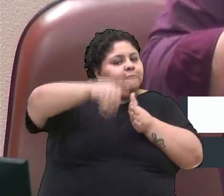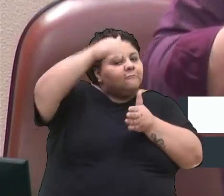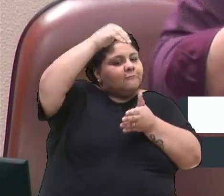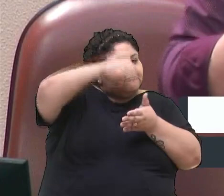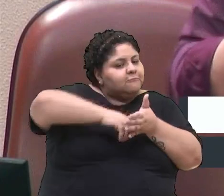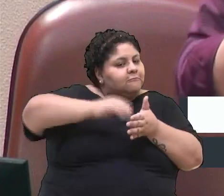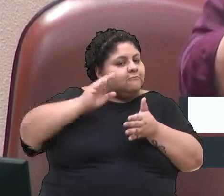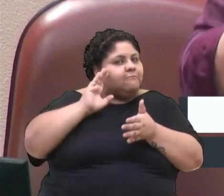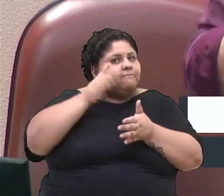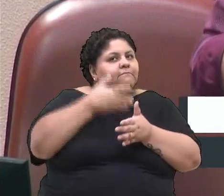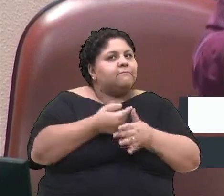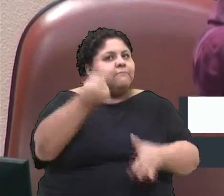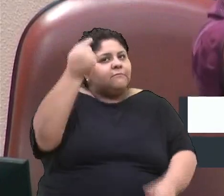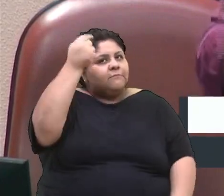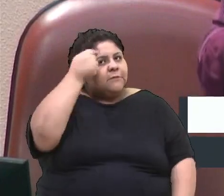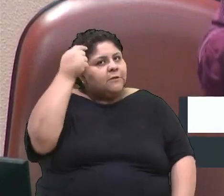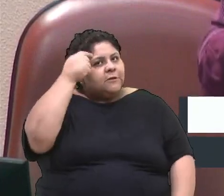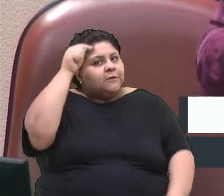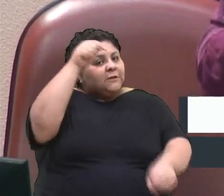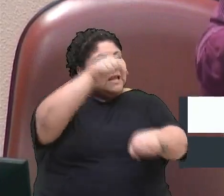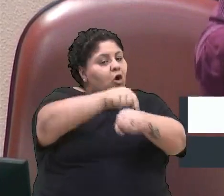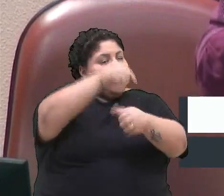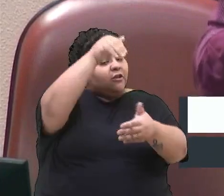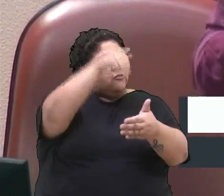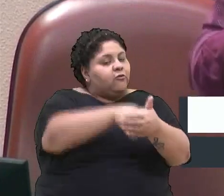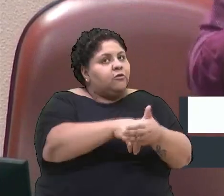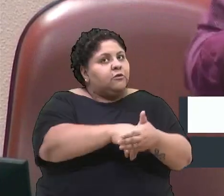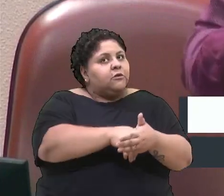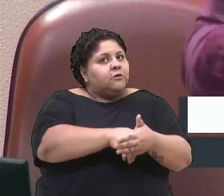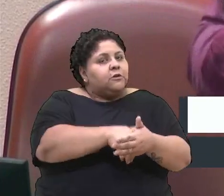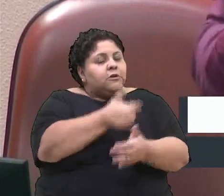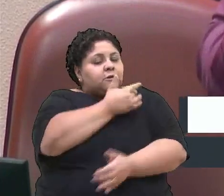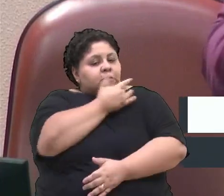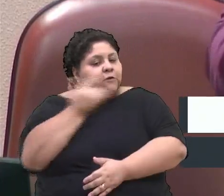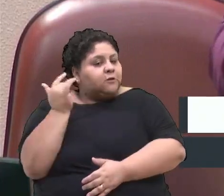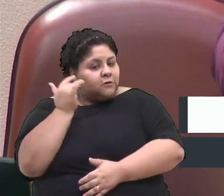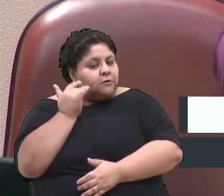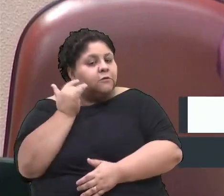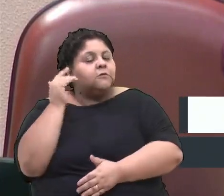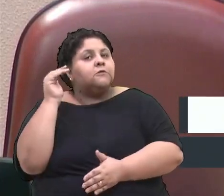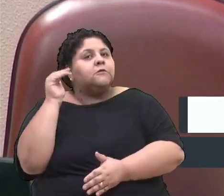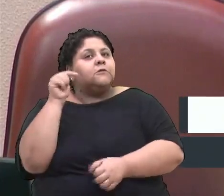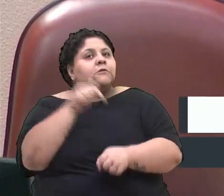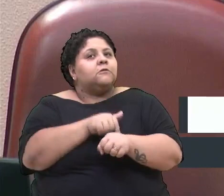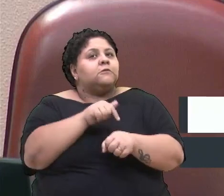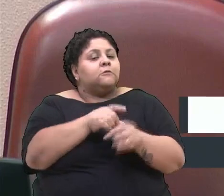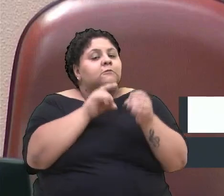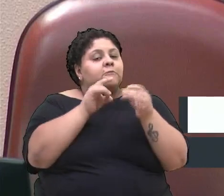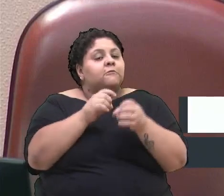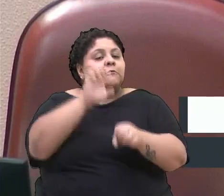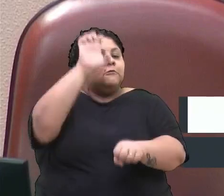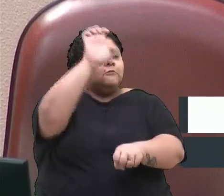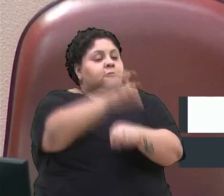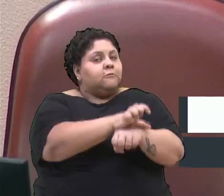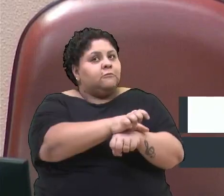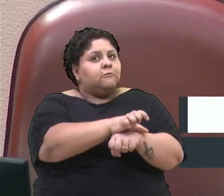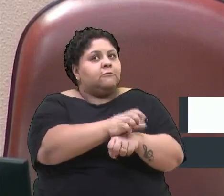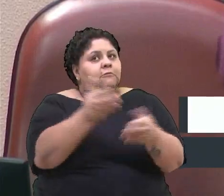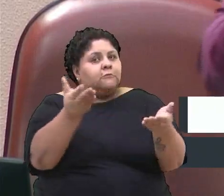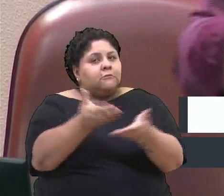acontecendo. Reflitam na hora do voto. Muito fácil, né, na hora do voto, vender um Estado maravilhoso e